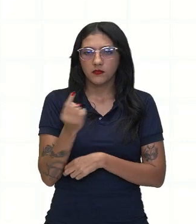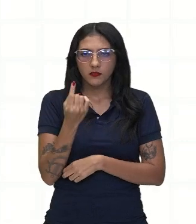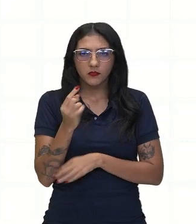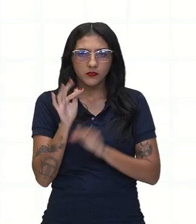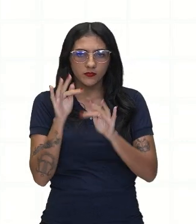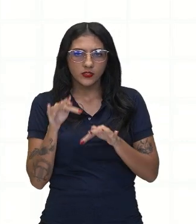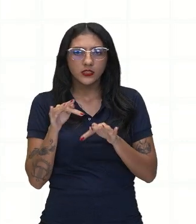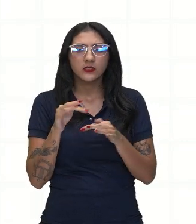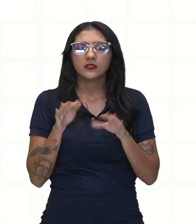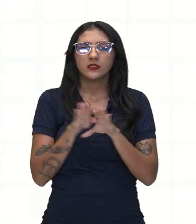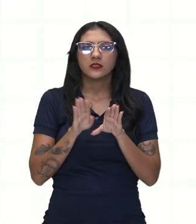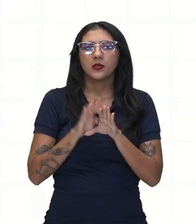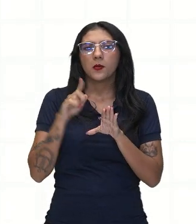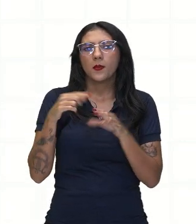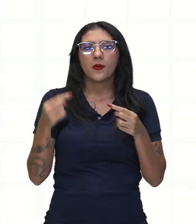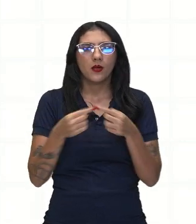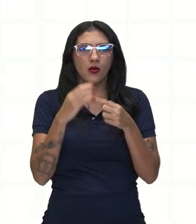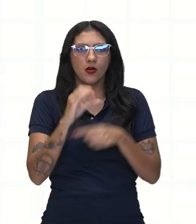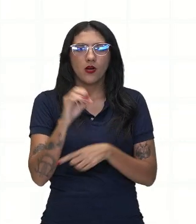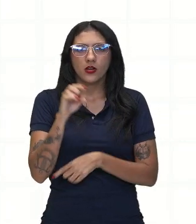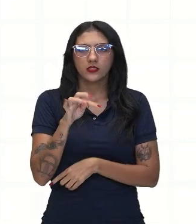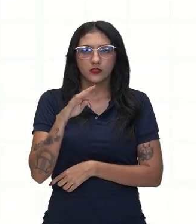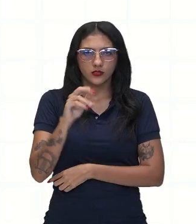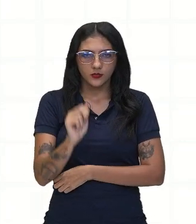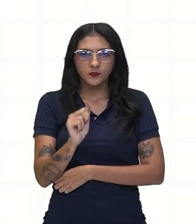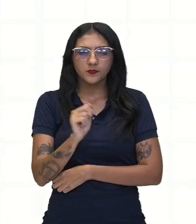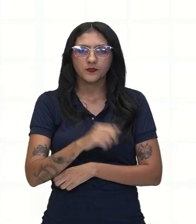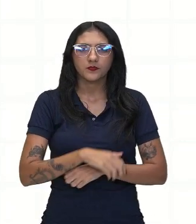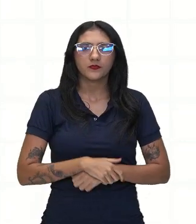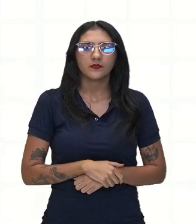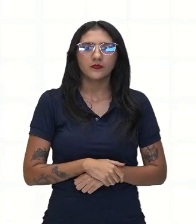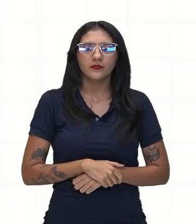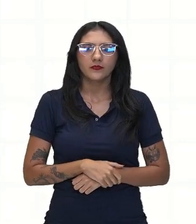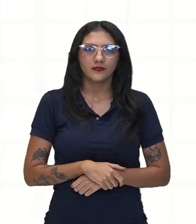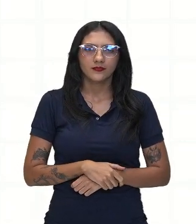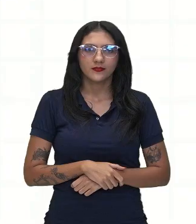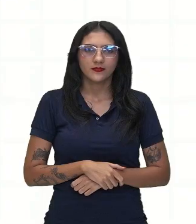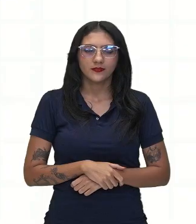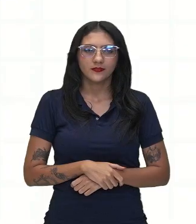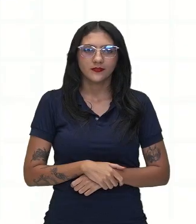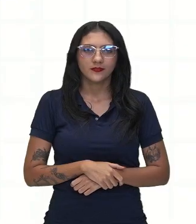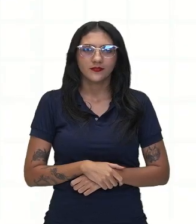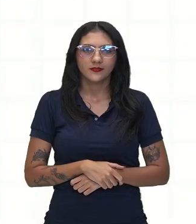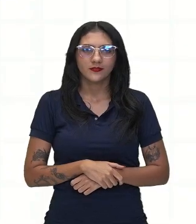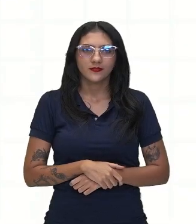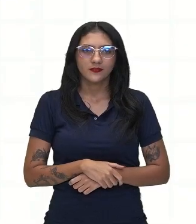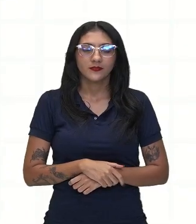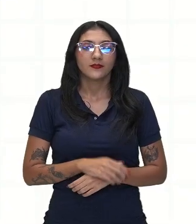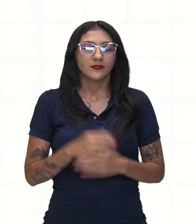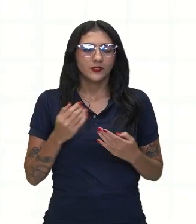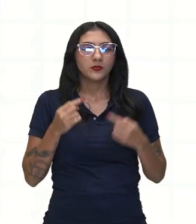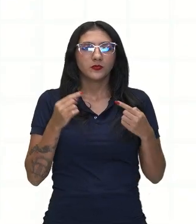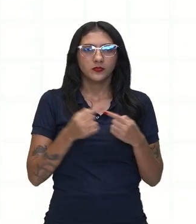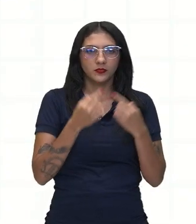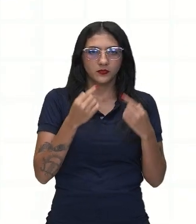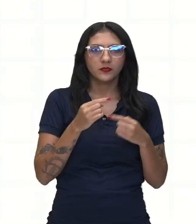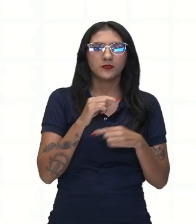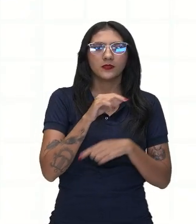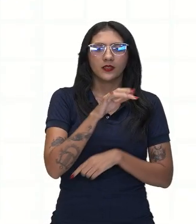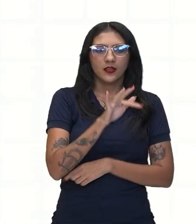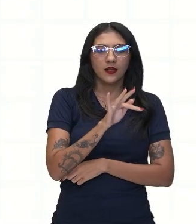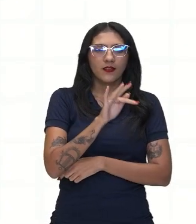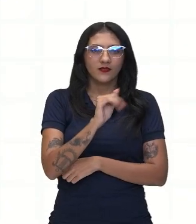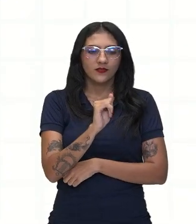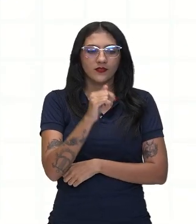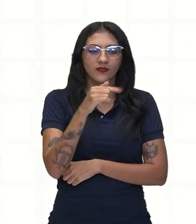eu tenho uma oxítona. Logo, eu tenho uma oxítona. Terminou em A, né? É a